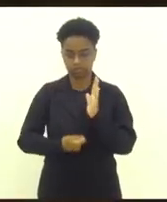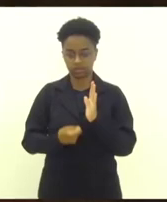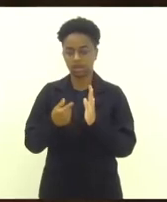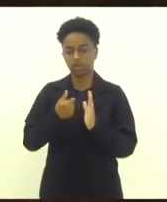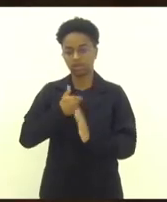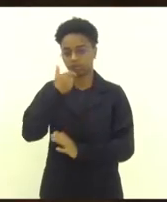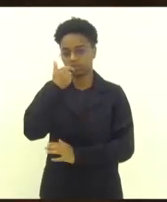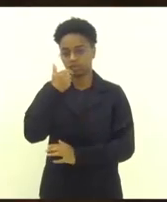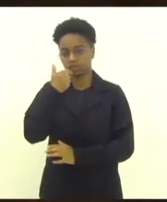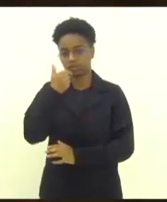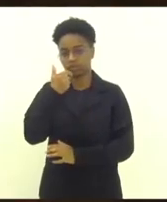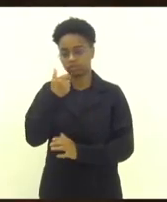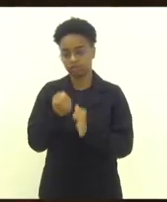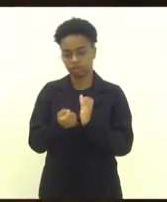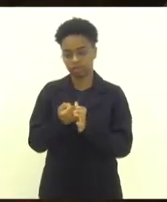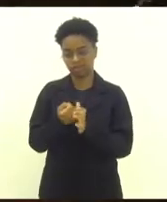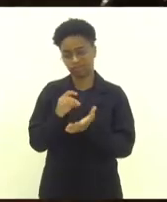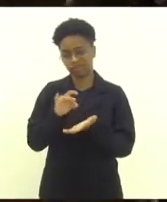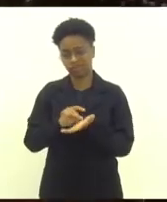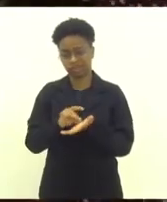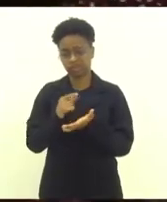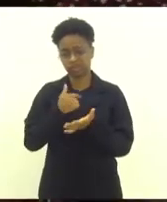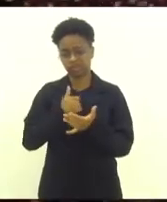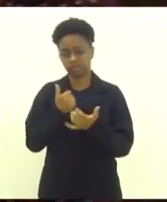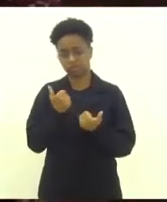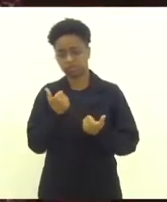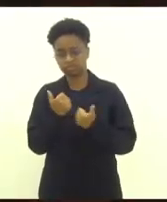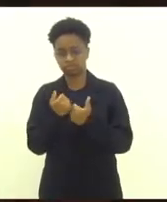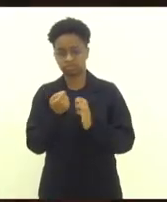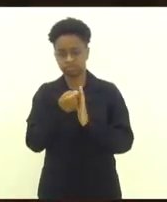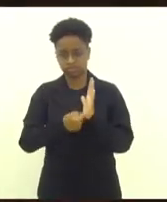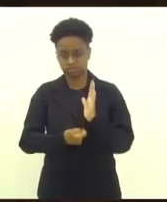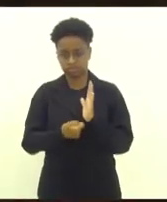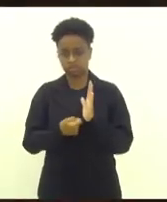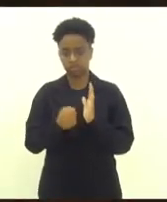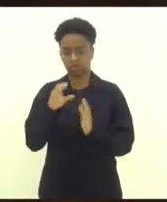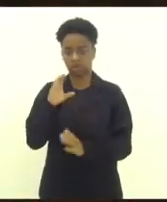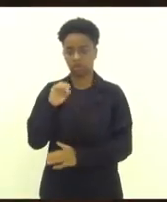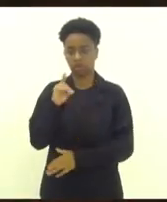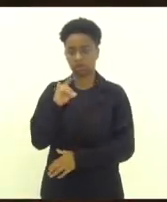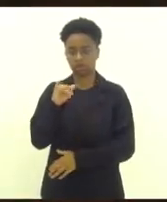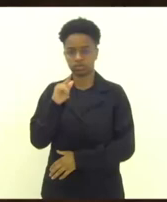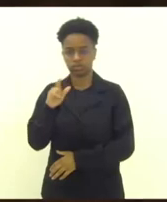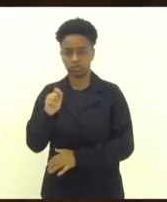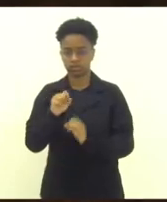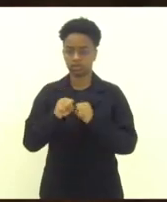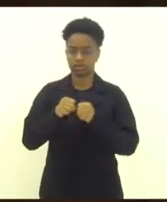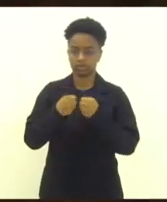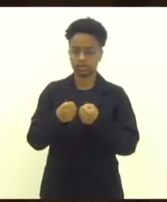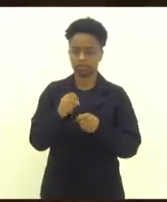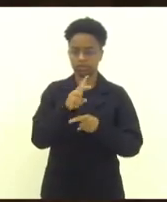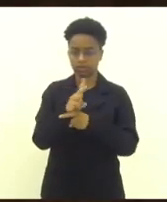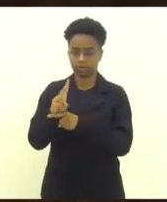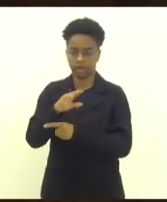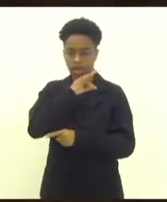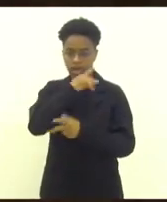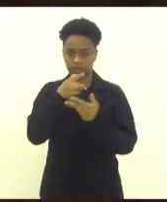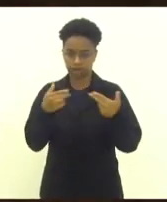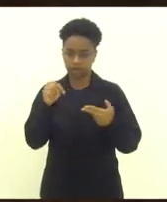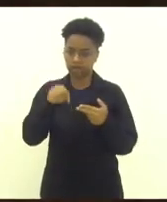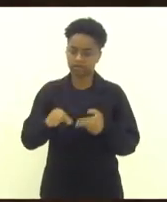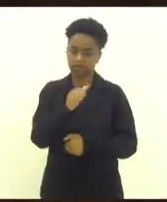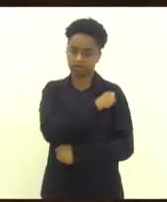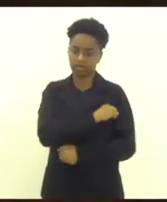autor na verdade com o autor do Código de Defesa animal do Rio que tem vários